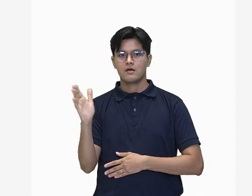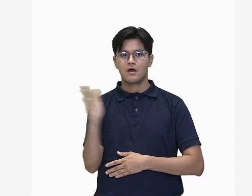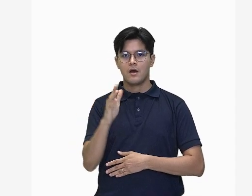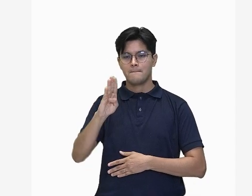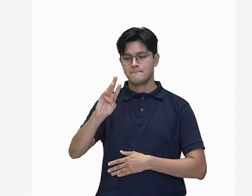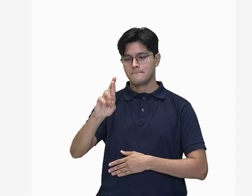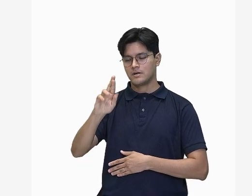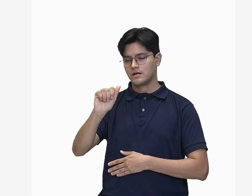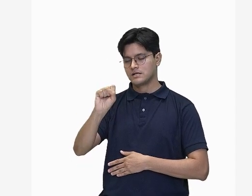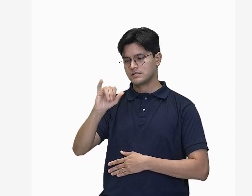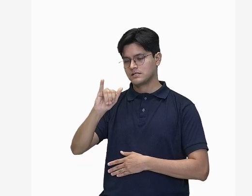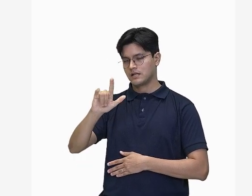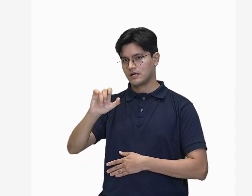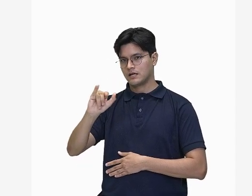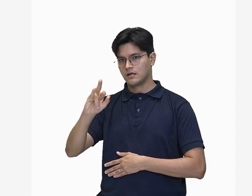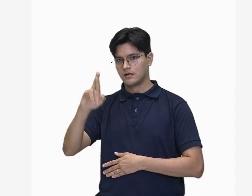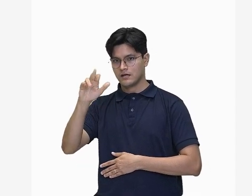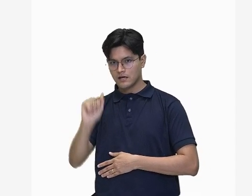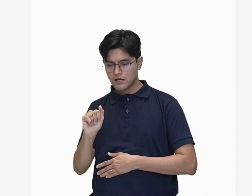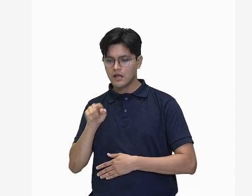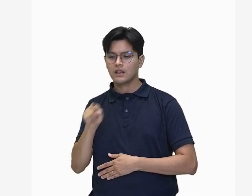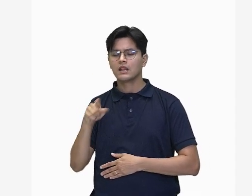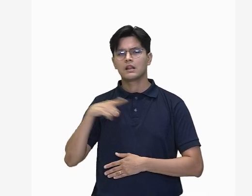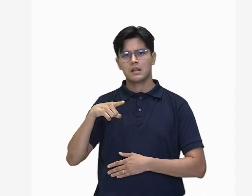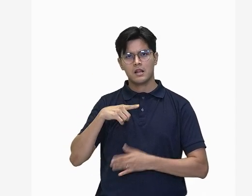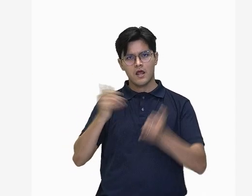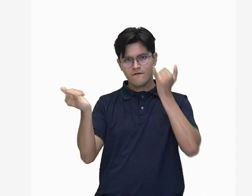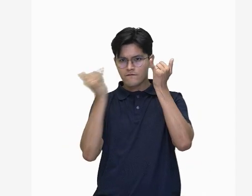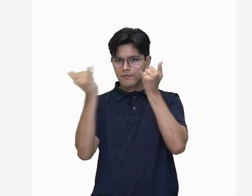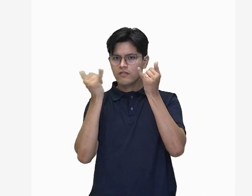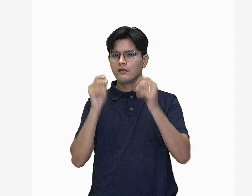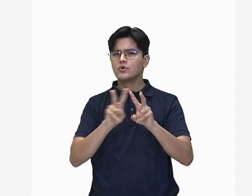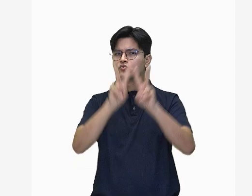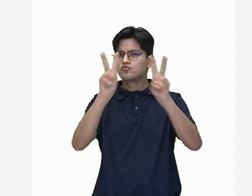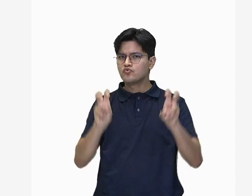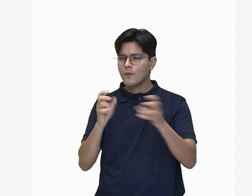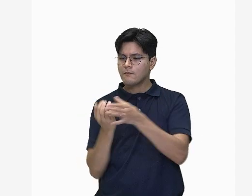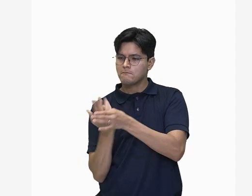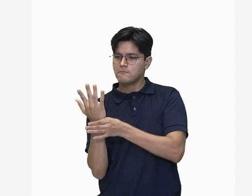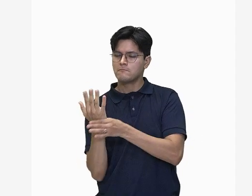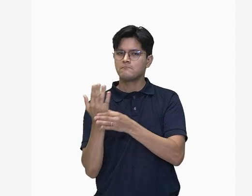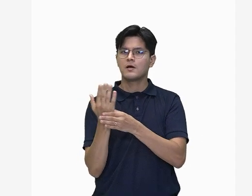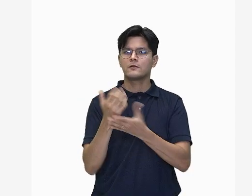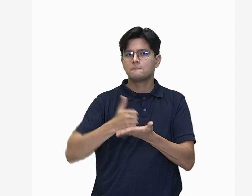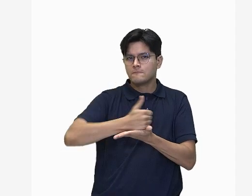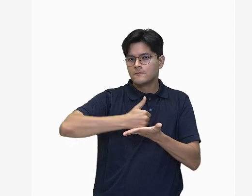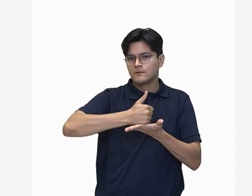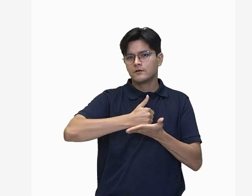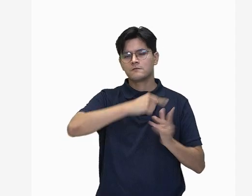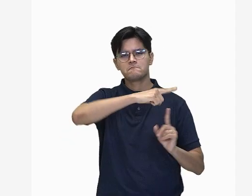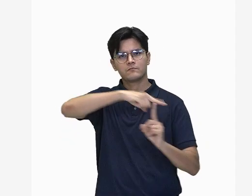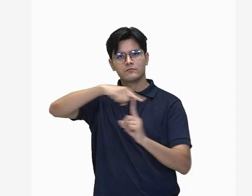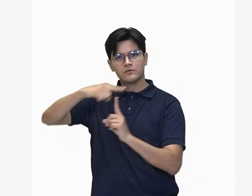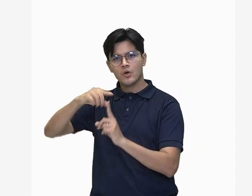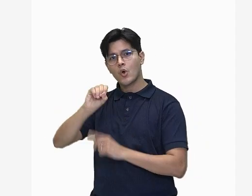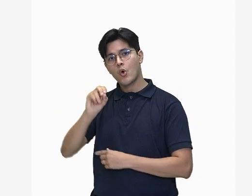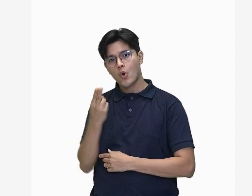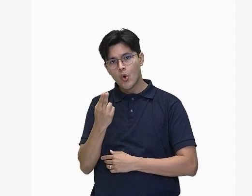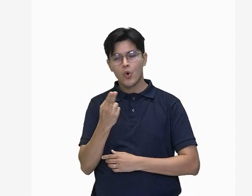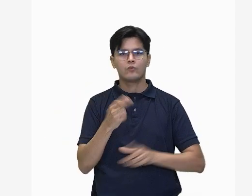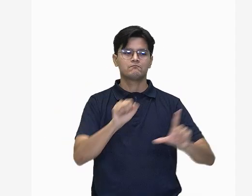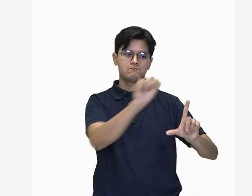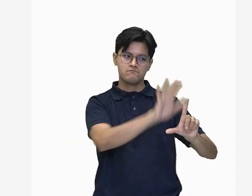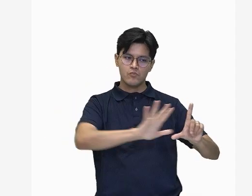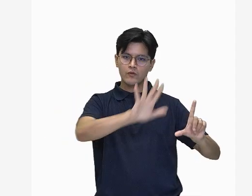qualidade, identidade, pureza de plantas e fitoterápicos. Outro, você pode ir no portal Fitoterapia